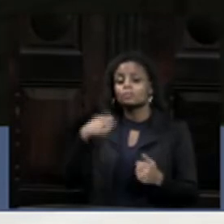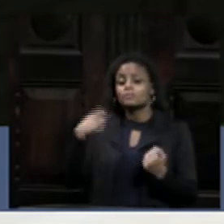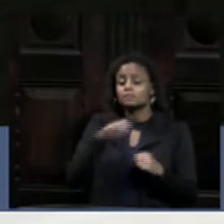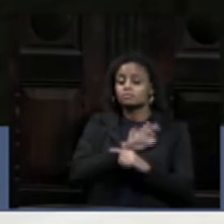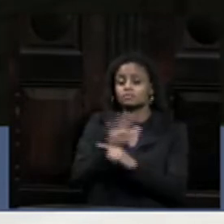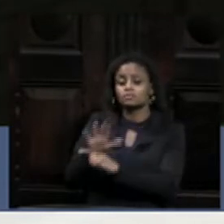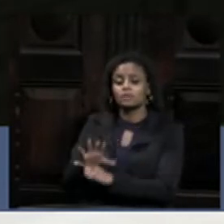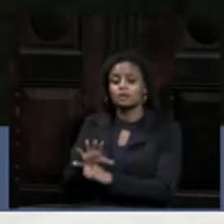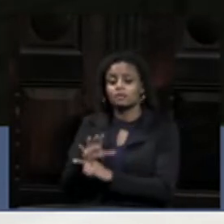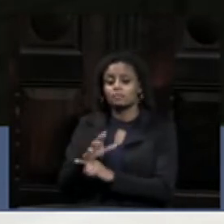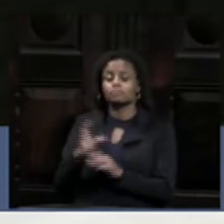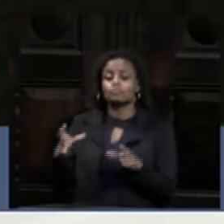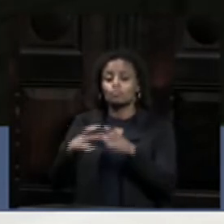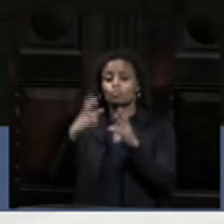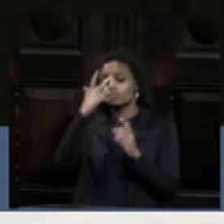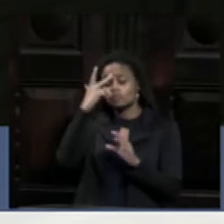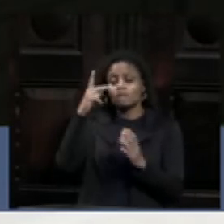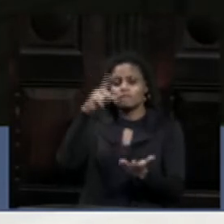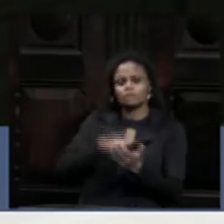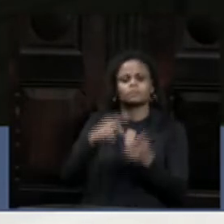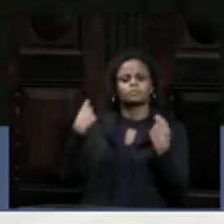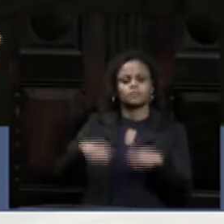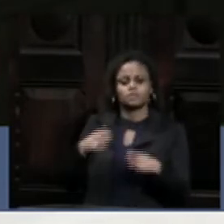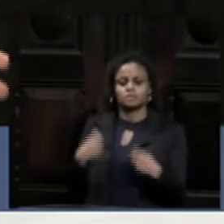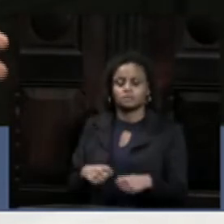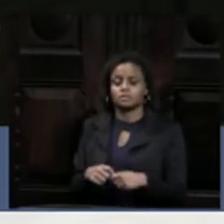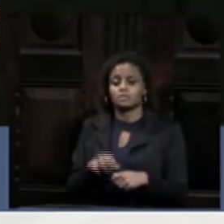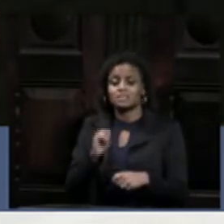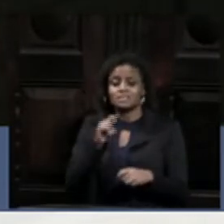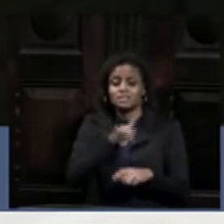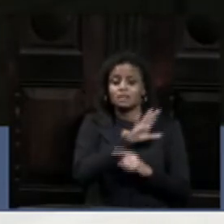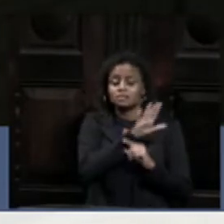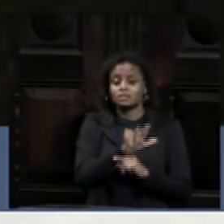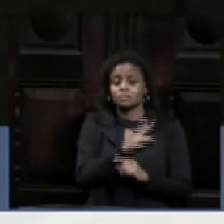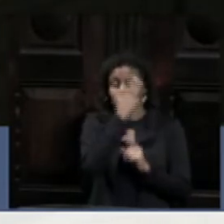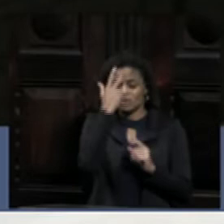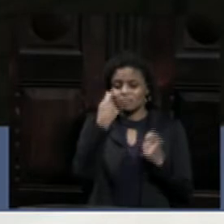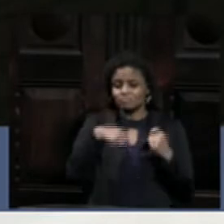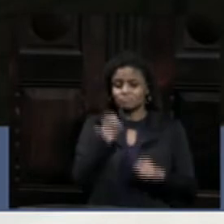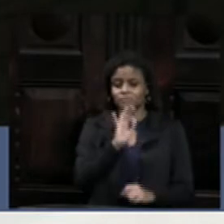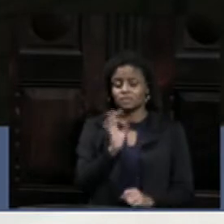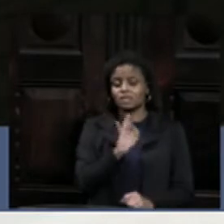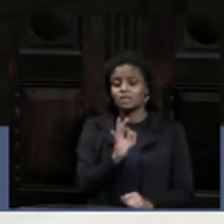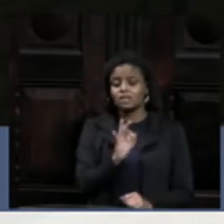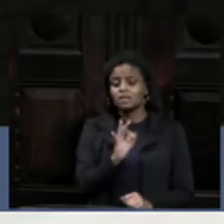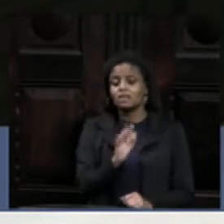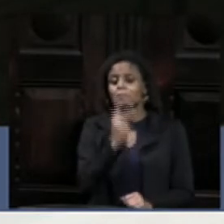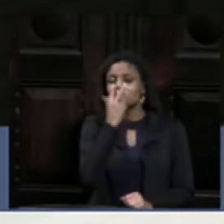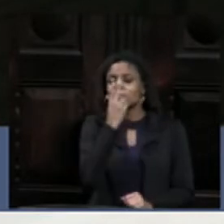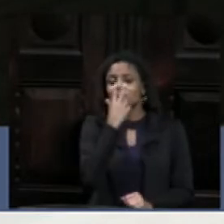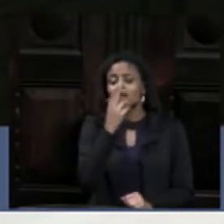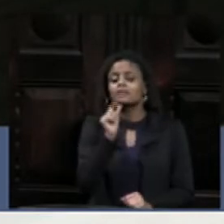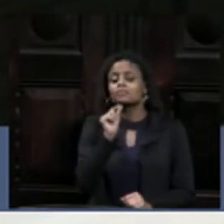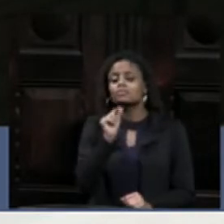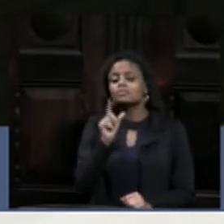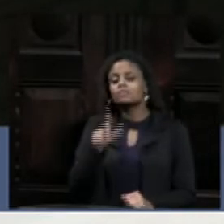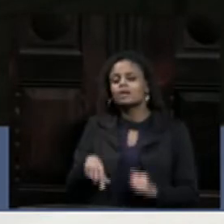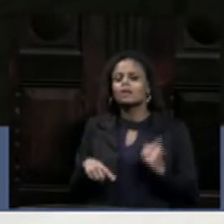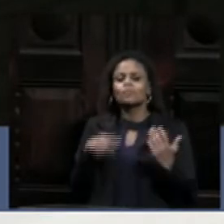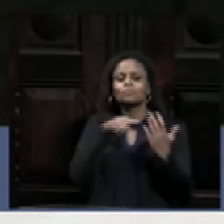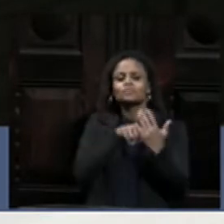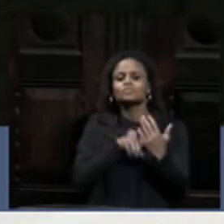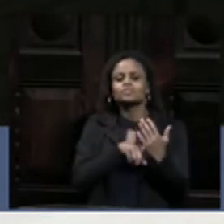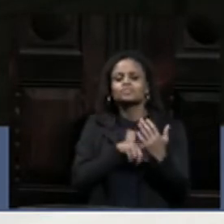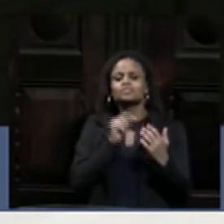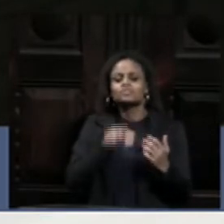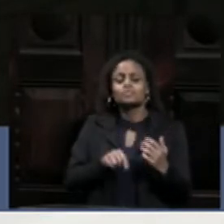precisam. Porque, no momento de beneficiar quem não precisa, ainda dá a impressão de que o objetivo é resolver